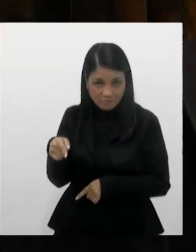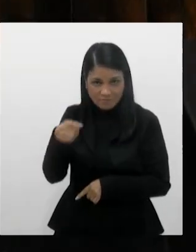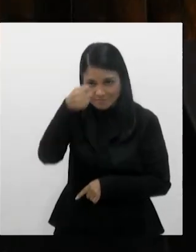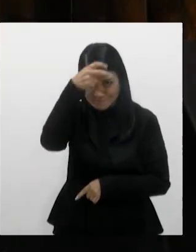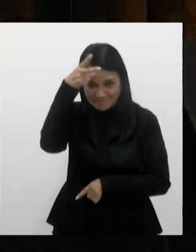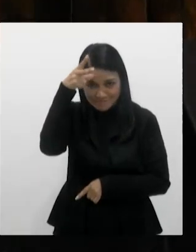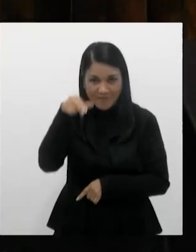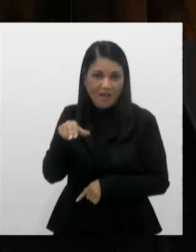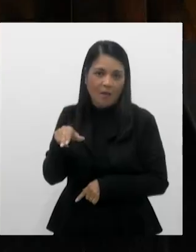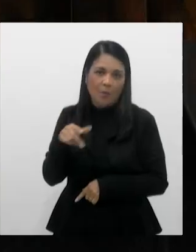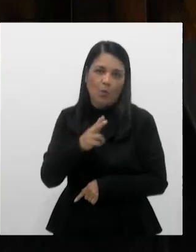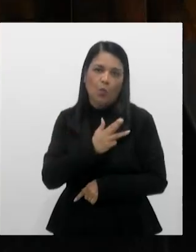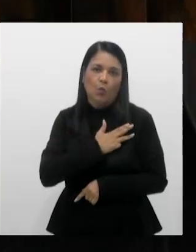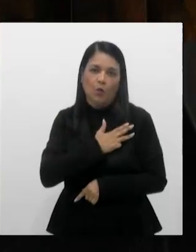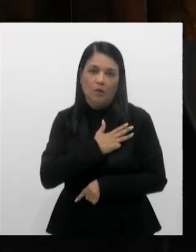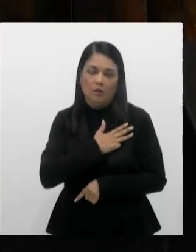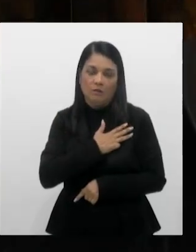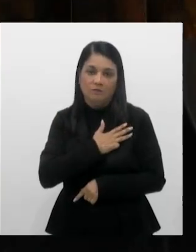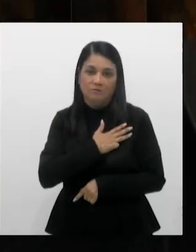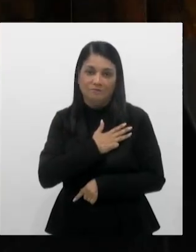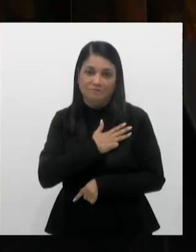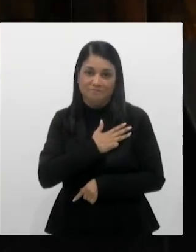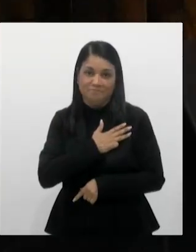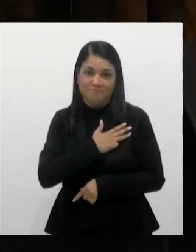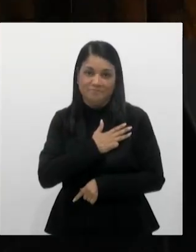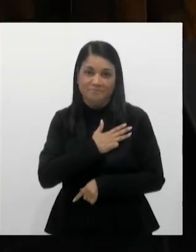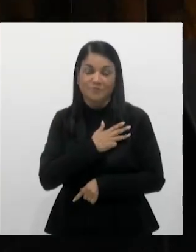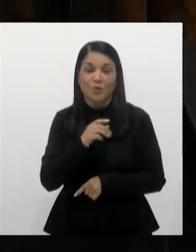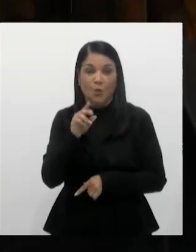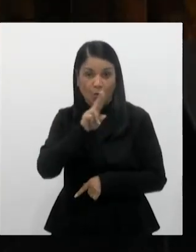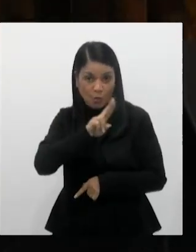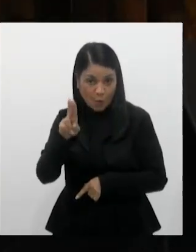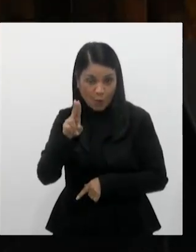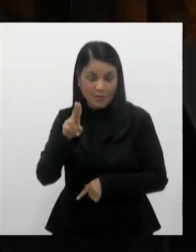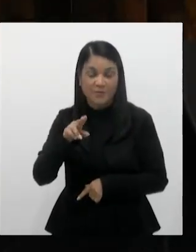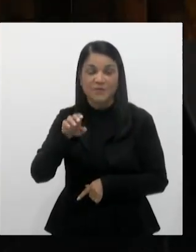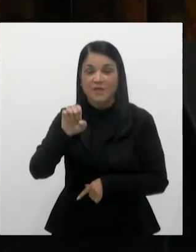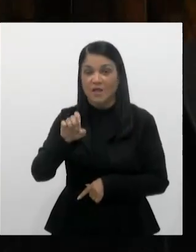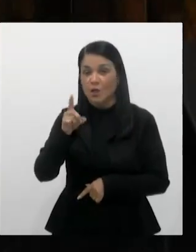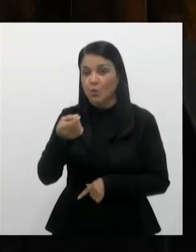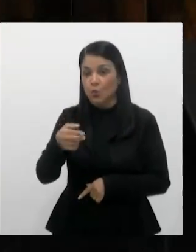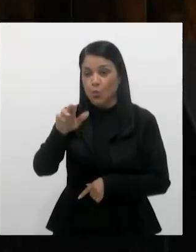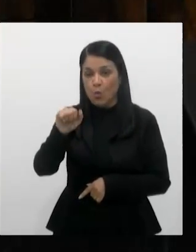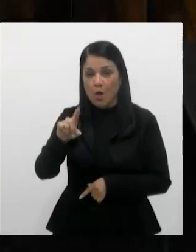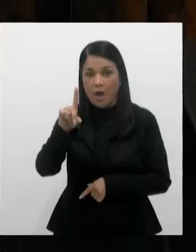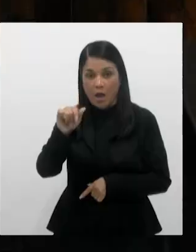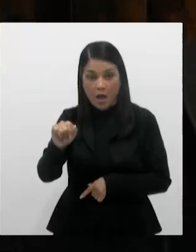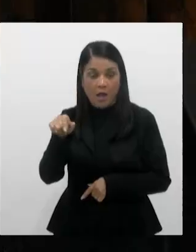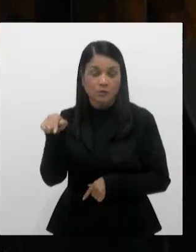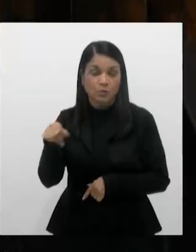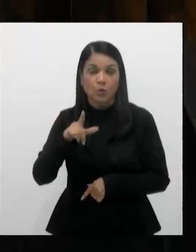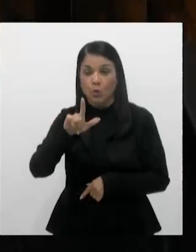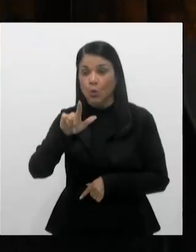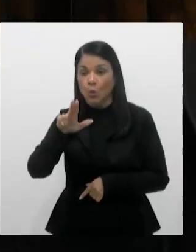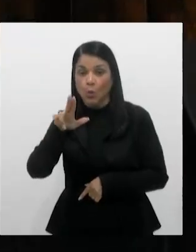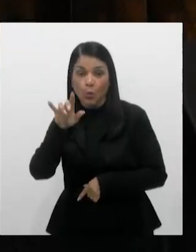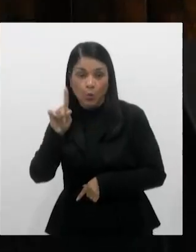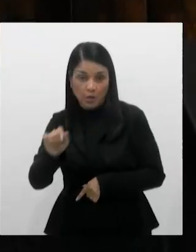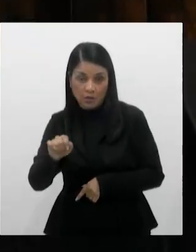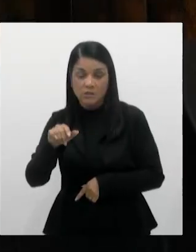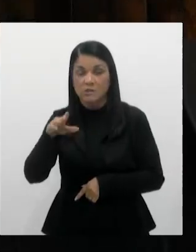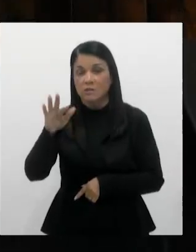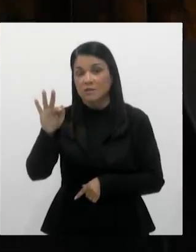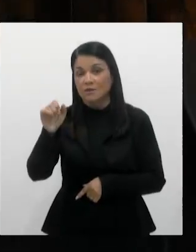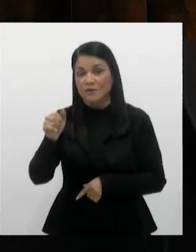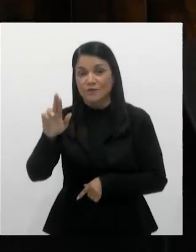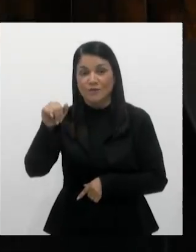Lula. O nome do Eduardo Paes agora tem que ser Eduardo, né, Luiz, Fernando Haddad, tem que ser assim, pô. Porque tá o